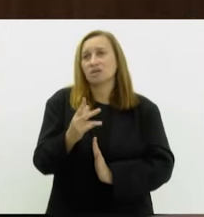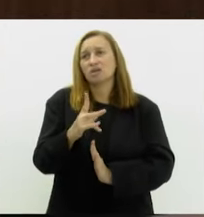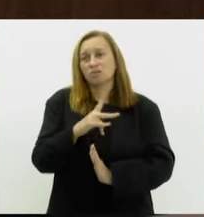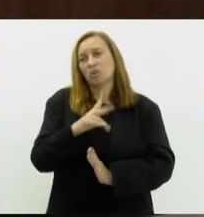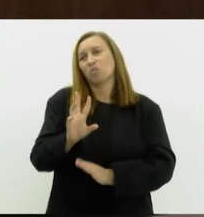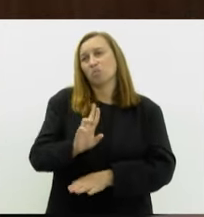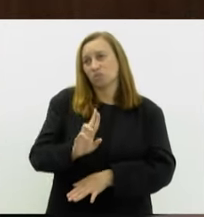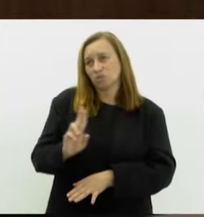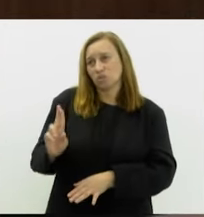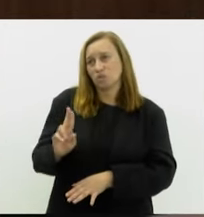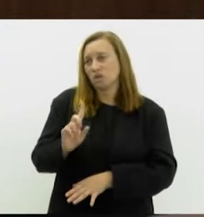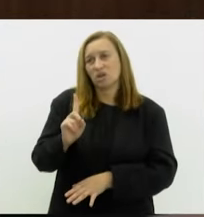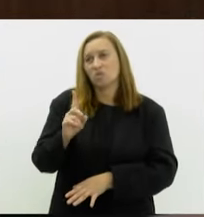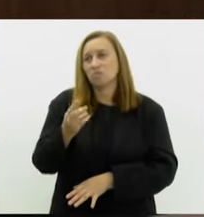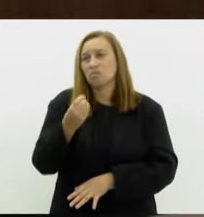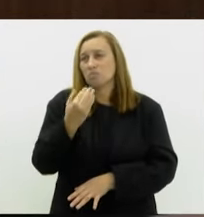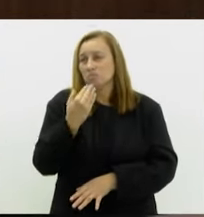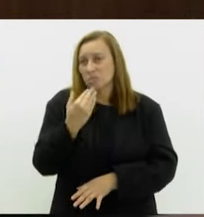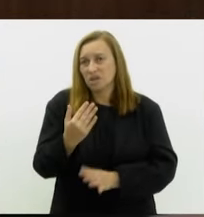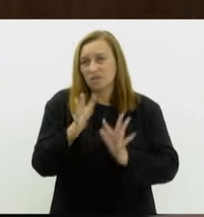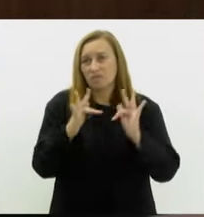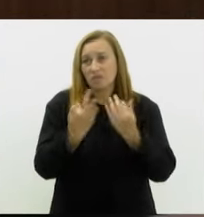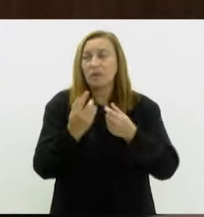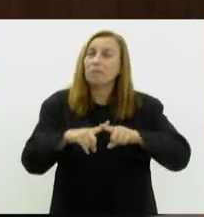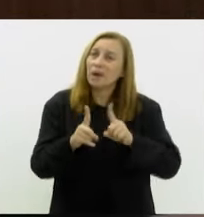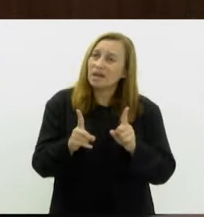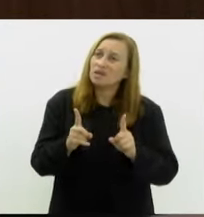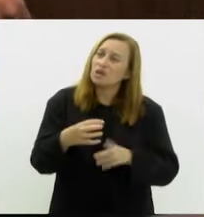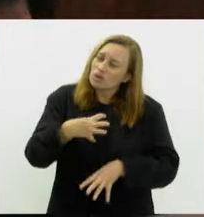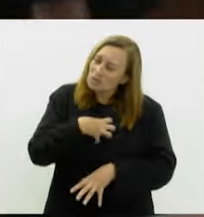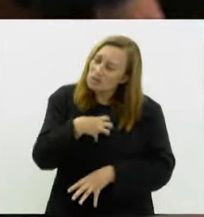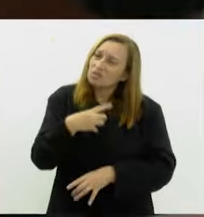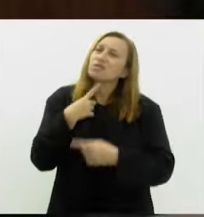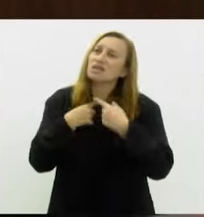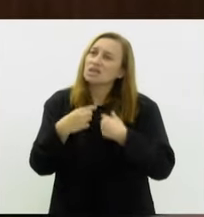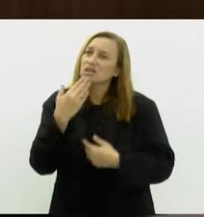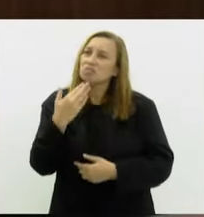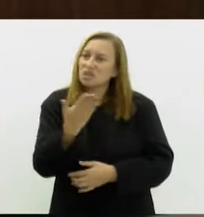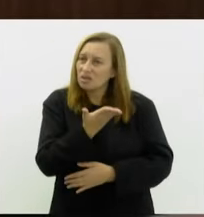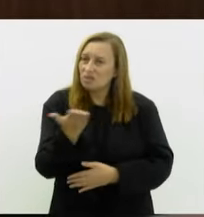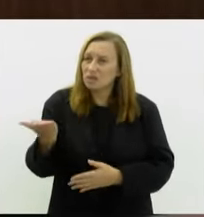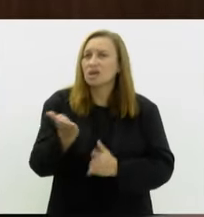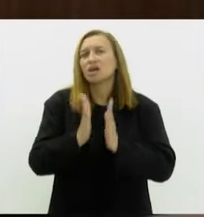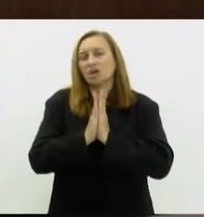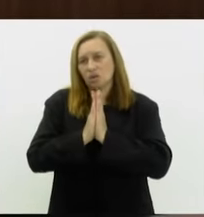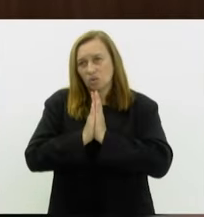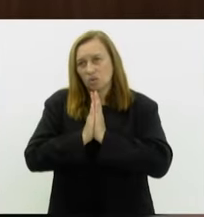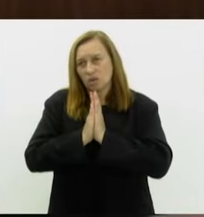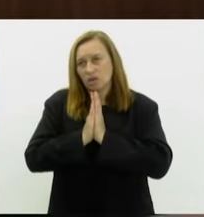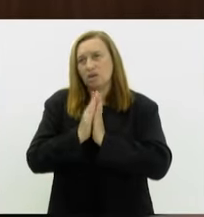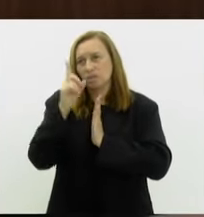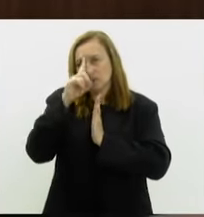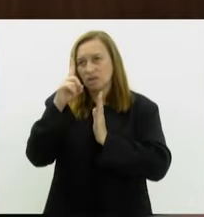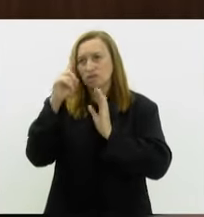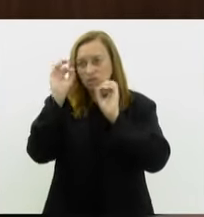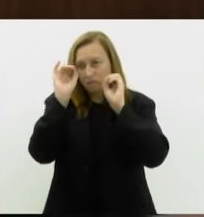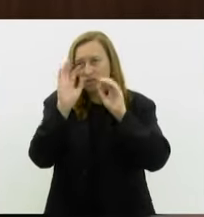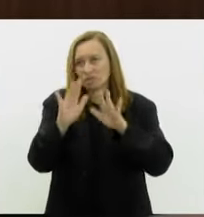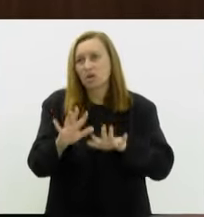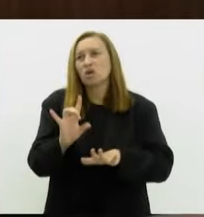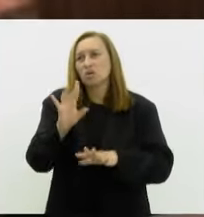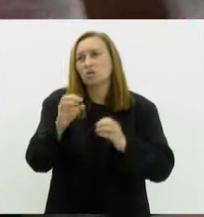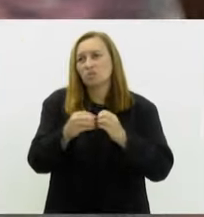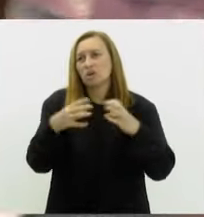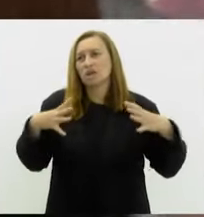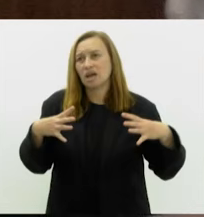nome. Ele não me pediu, nem a família, mas eu sinto vontade de pedir a vocês que intercedam para que Deus possa fazer. Só um milagre